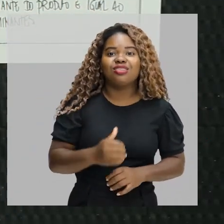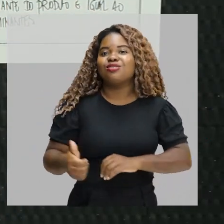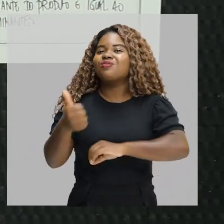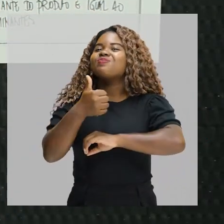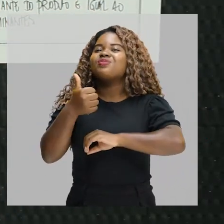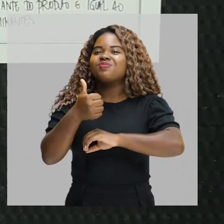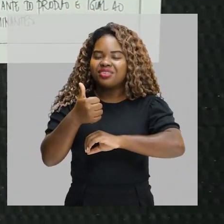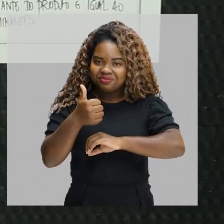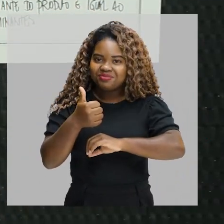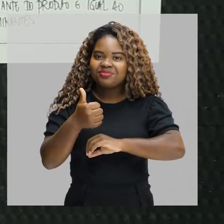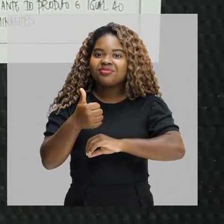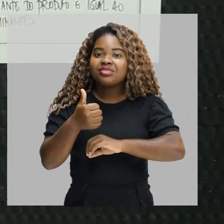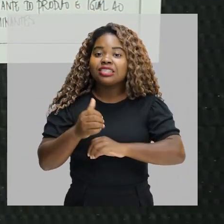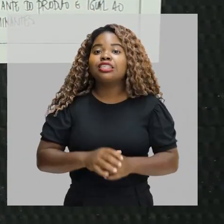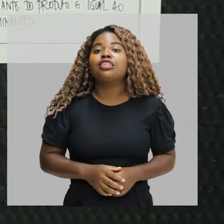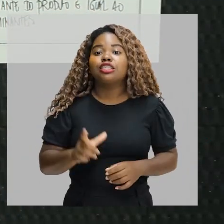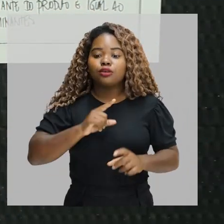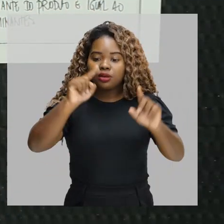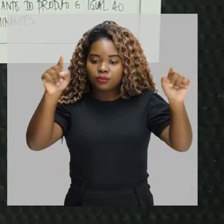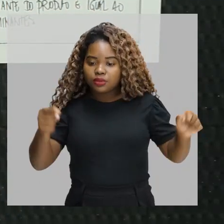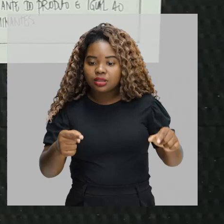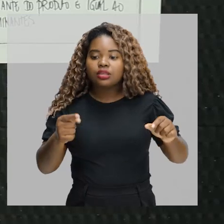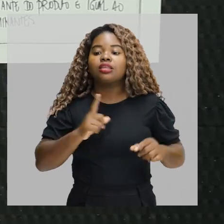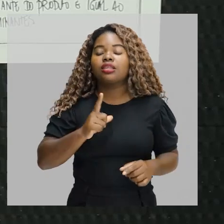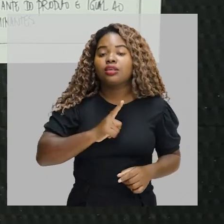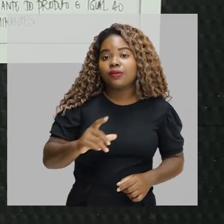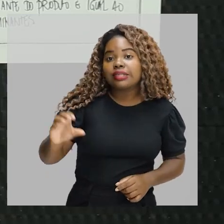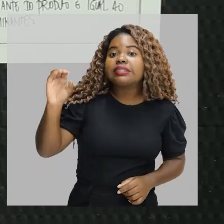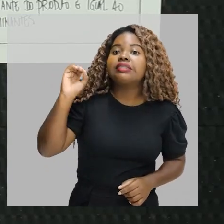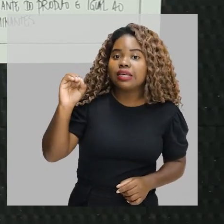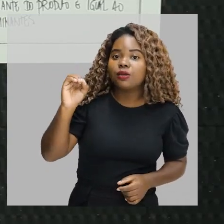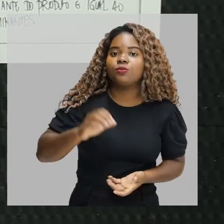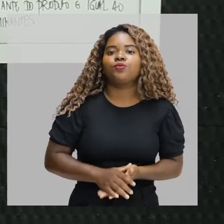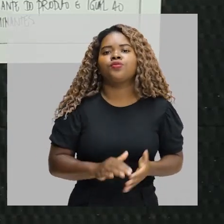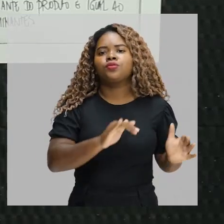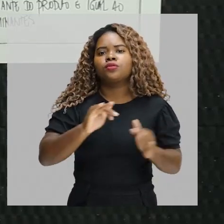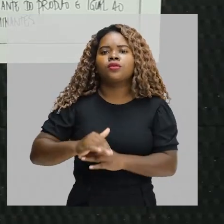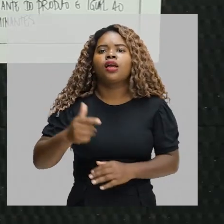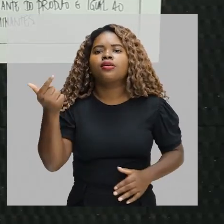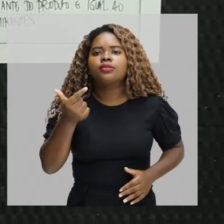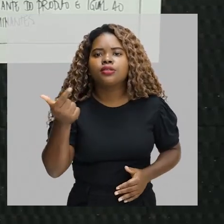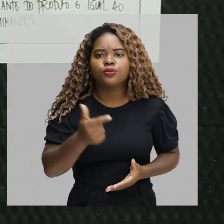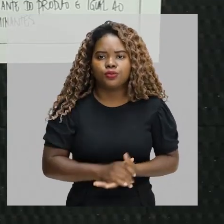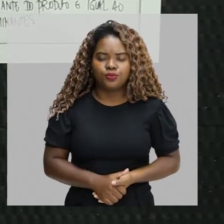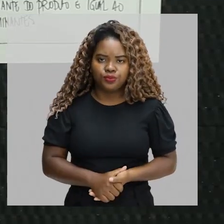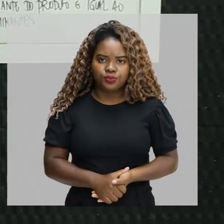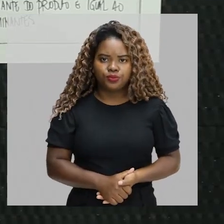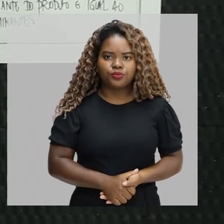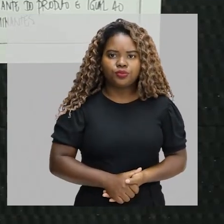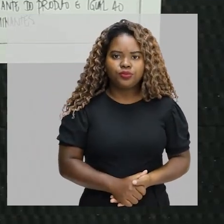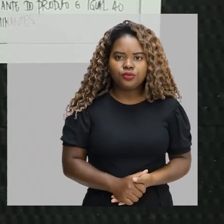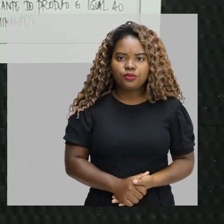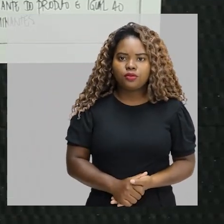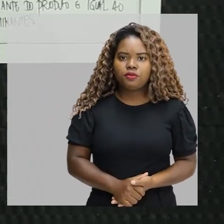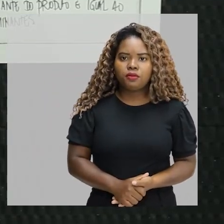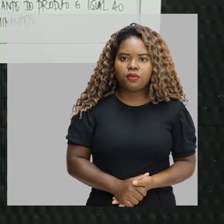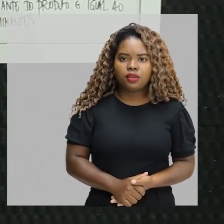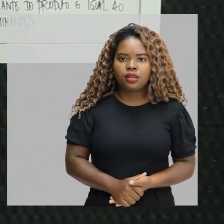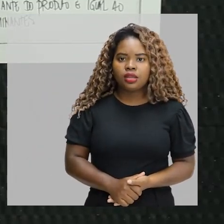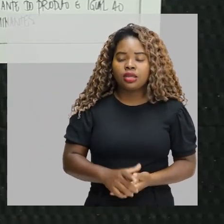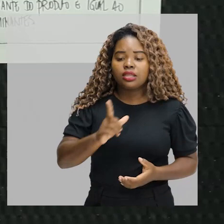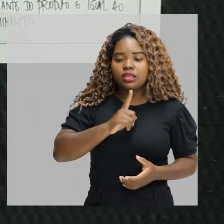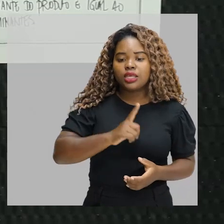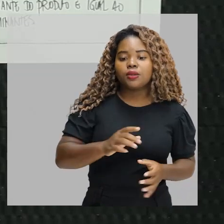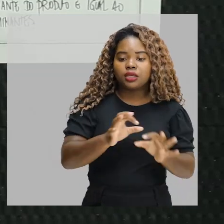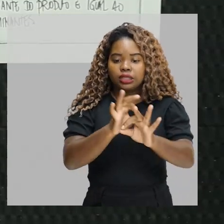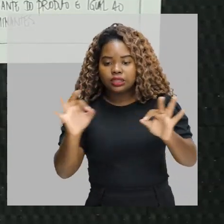torna zero o valor do determinante. Segunda situação, a matriz possui uma linha ou coluna